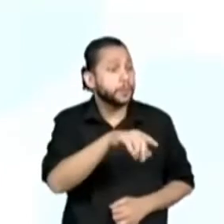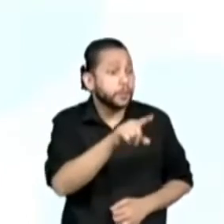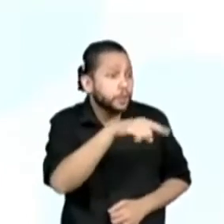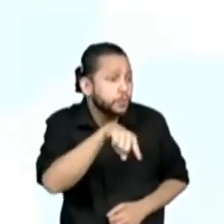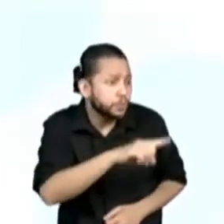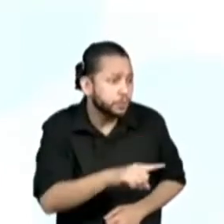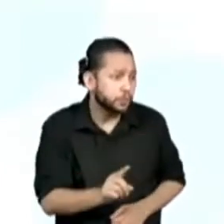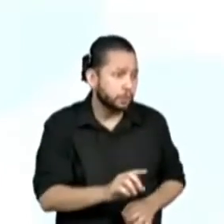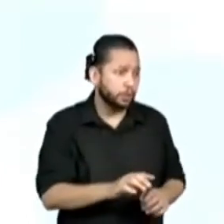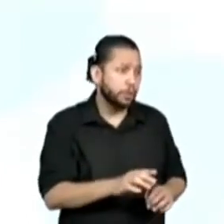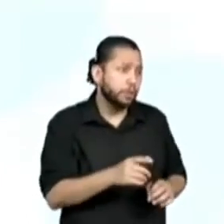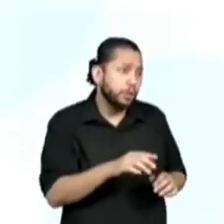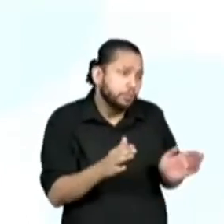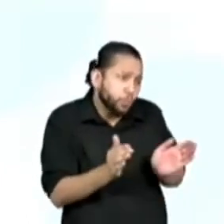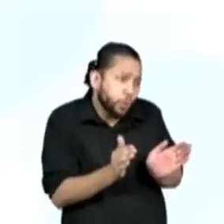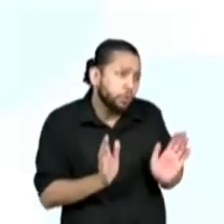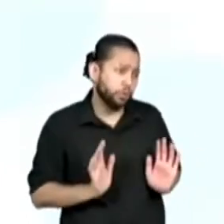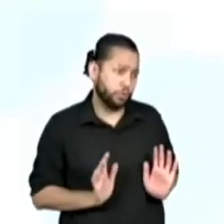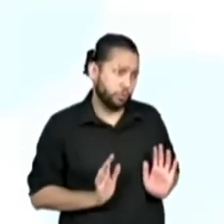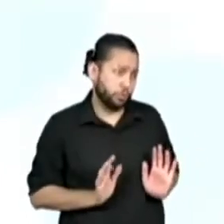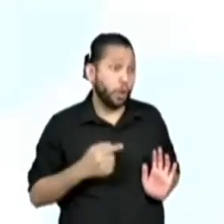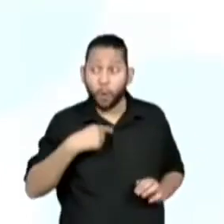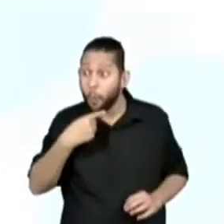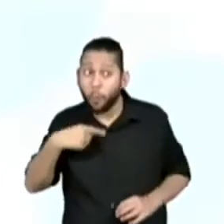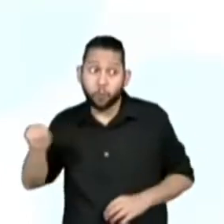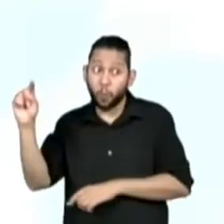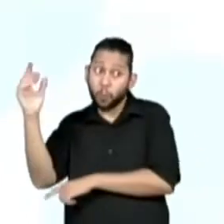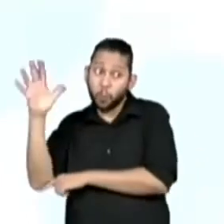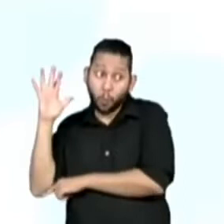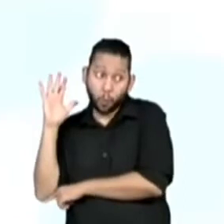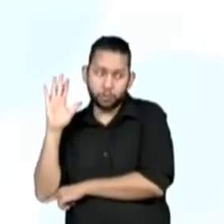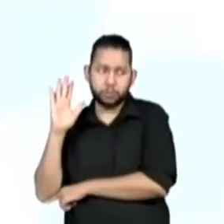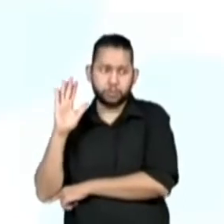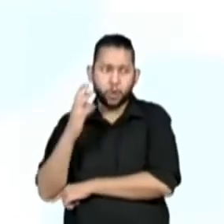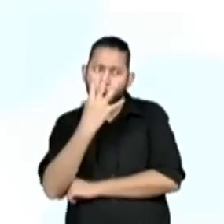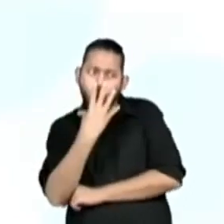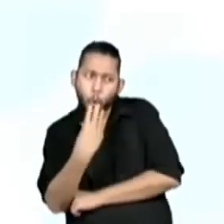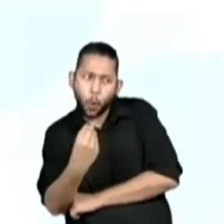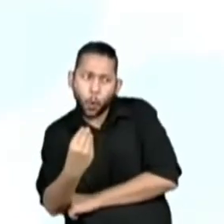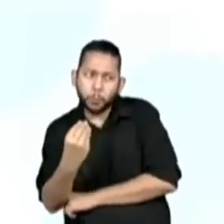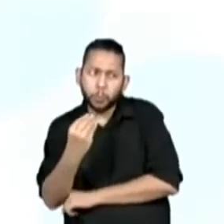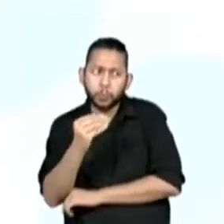pequenos, preciso ir ao bosque. Cuidado com o lobo. Se ele entrar